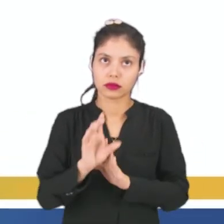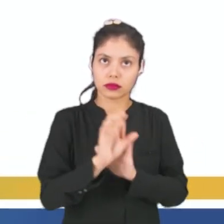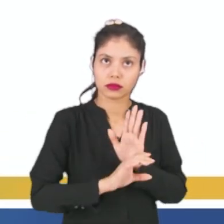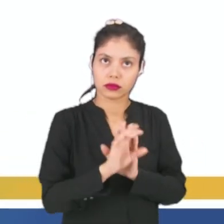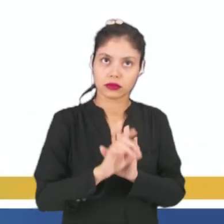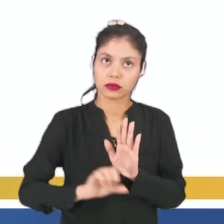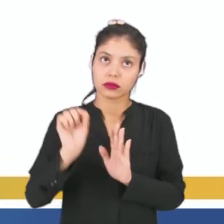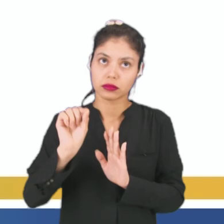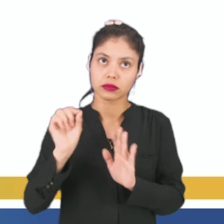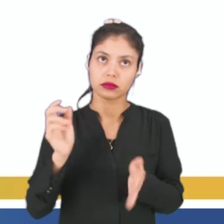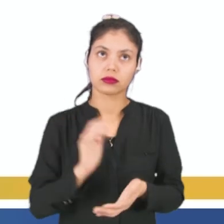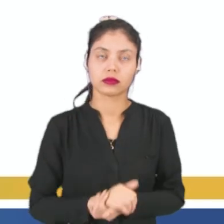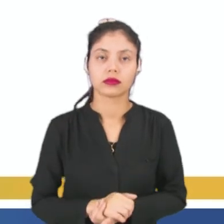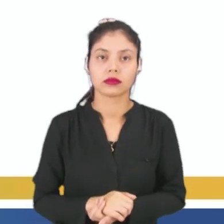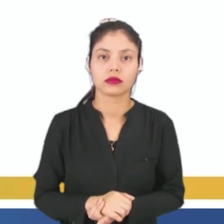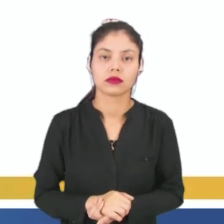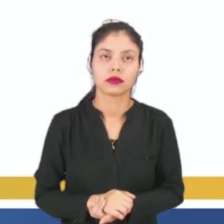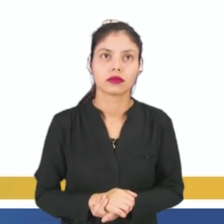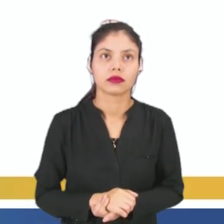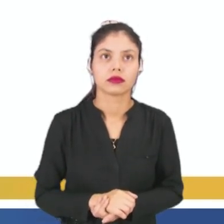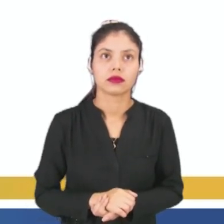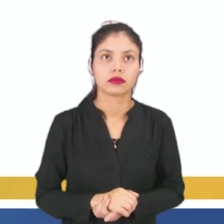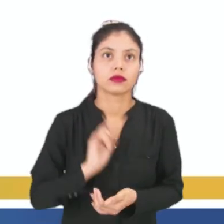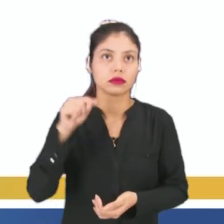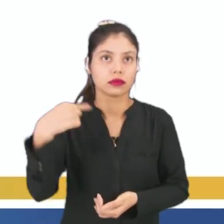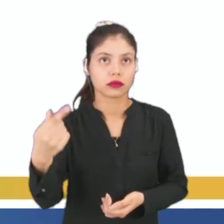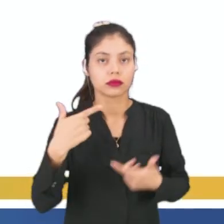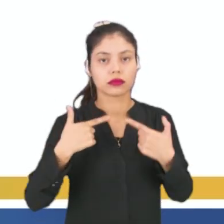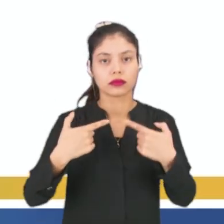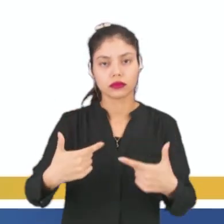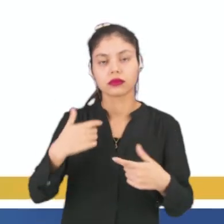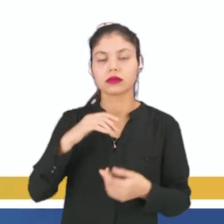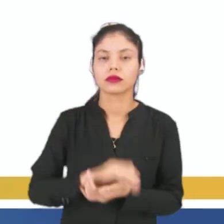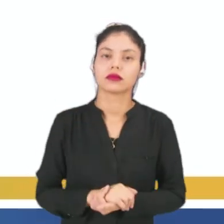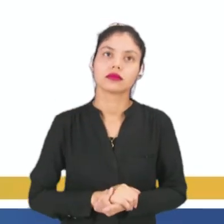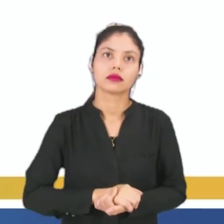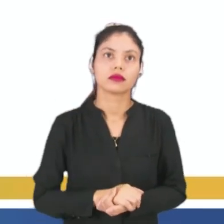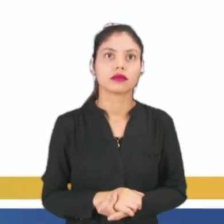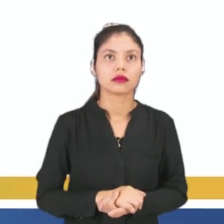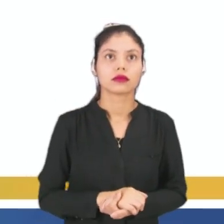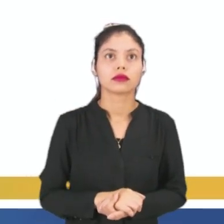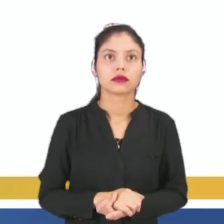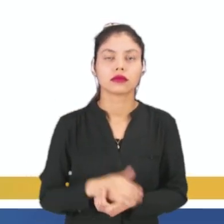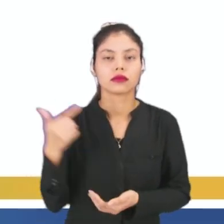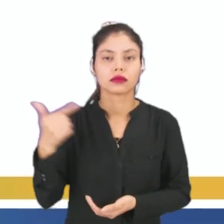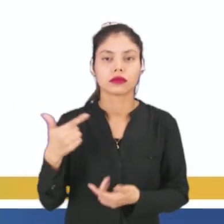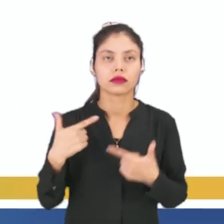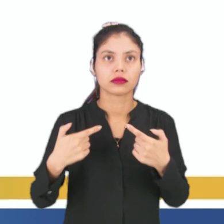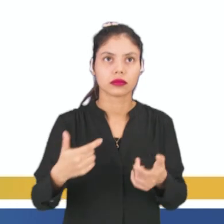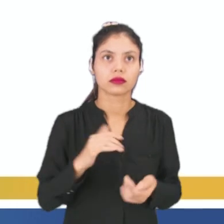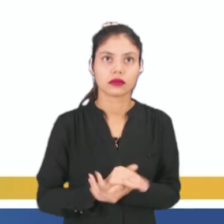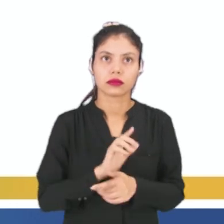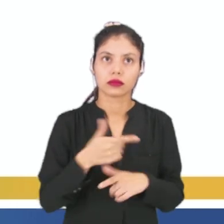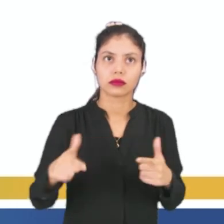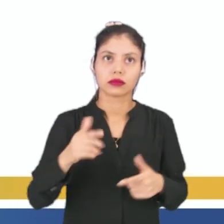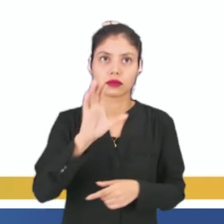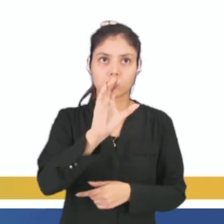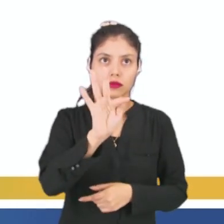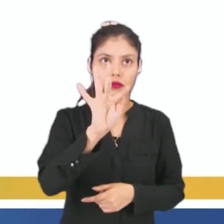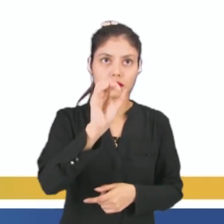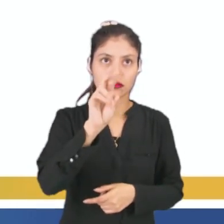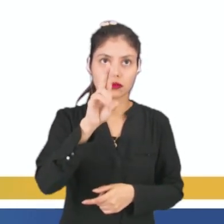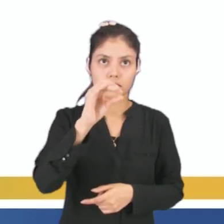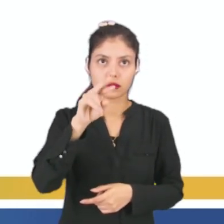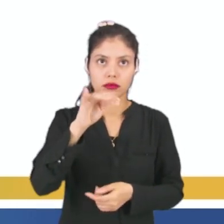seja saúde, né? E aconteceu principalmente pós Segunda Guerra Mundial, e um grande filósofo, Foucault, né,